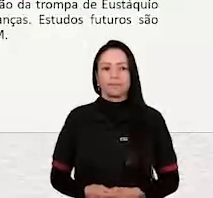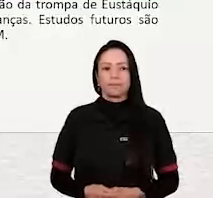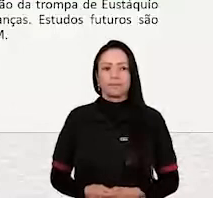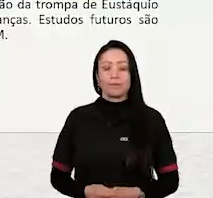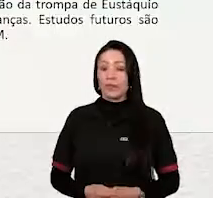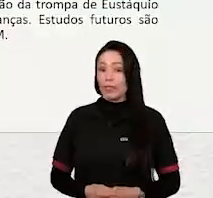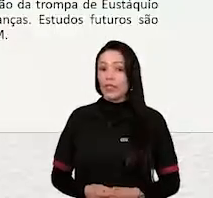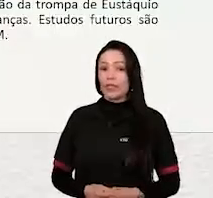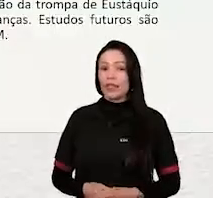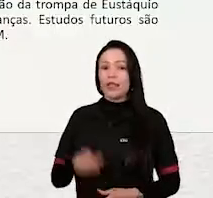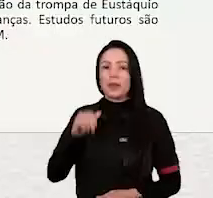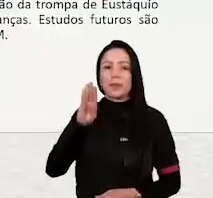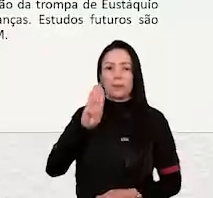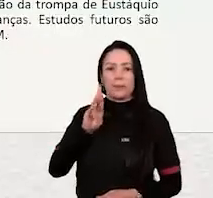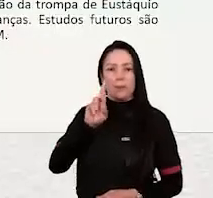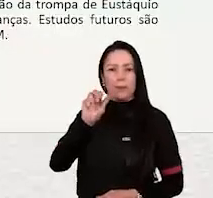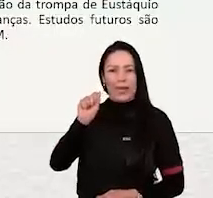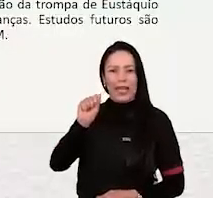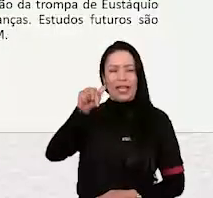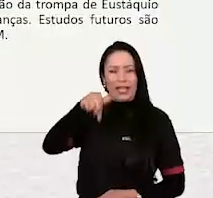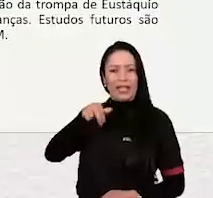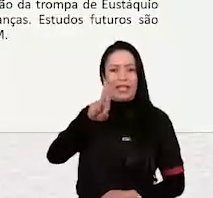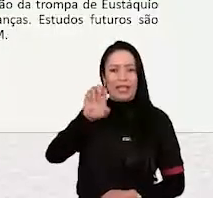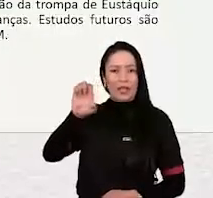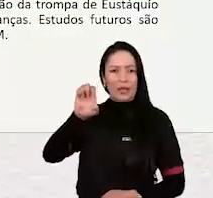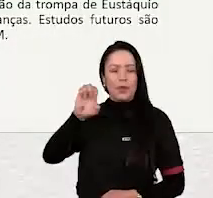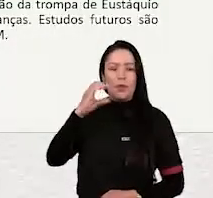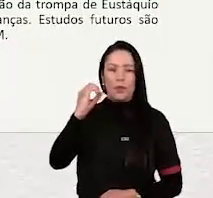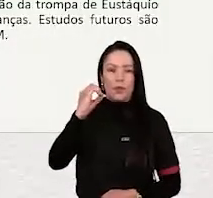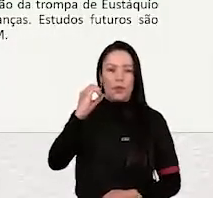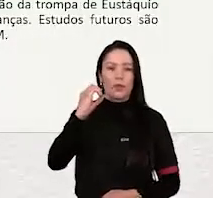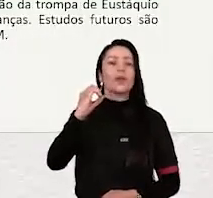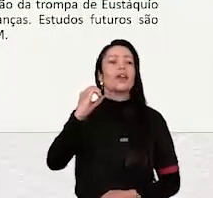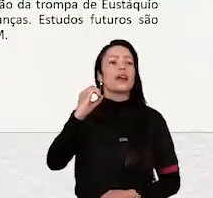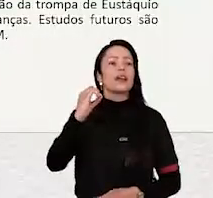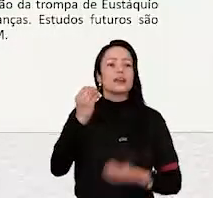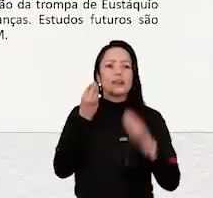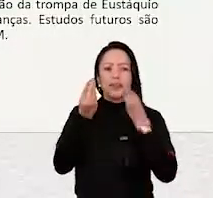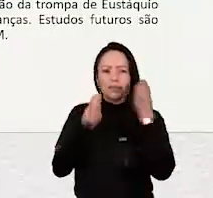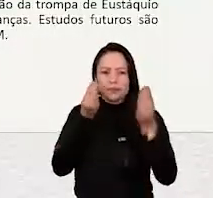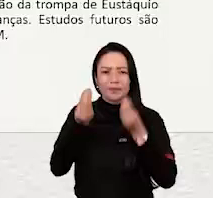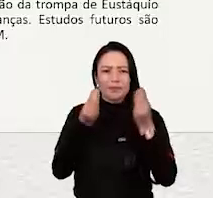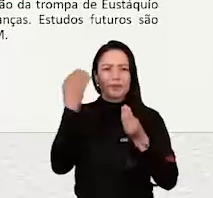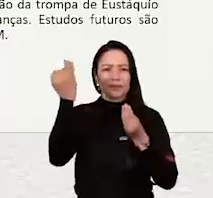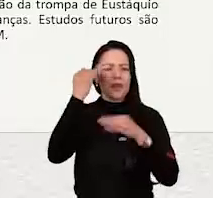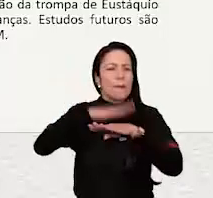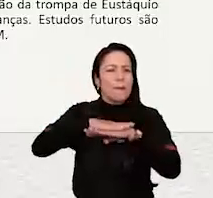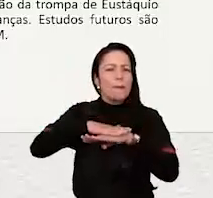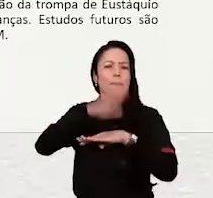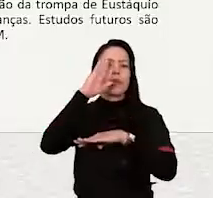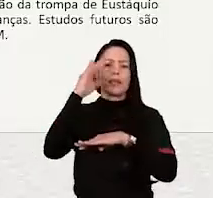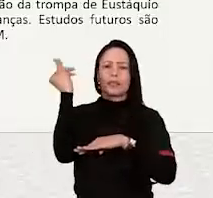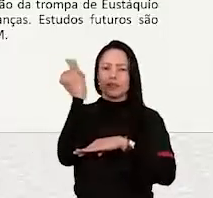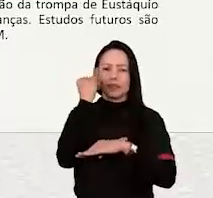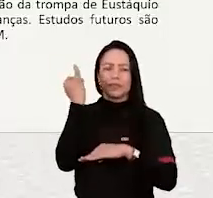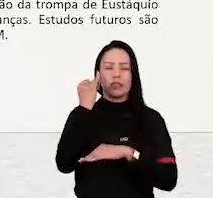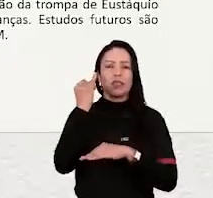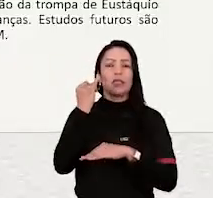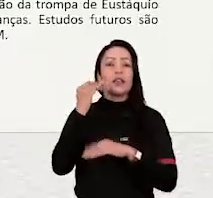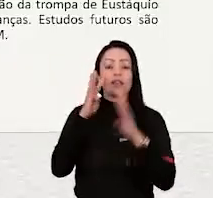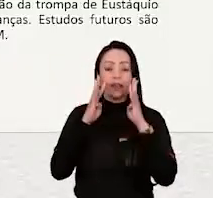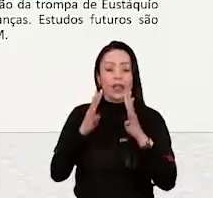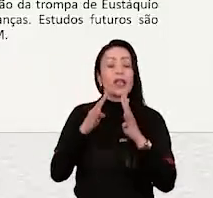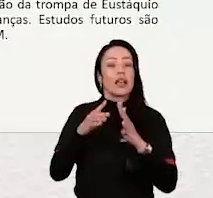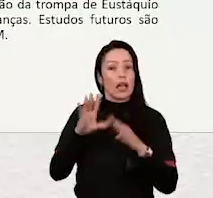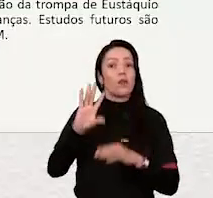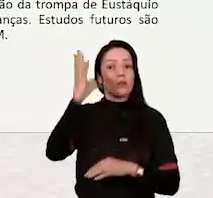O braquiocefálico tem uma coisa muito importante. Por que ele tem tanto mais otite média e de uma situação